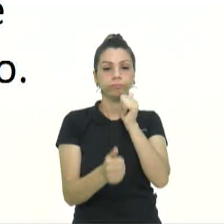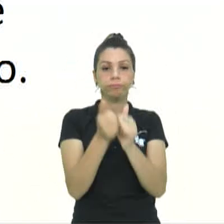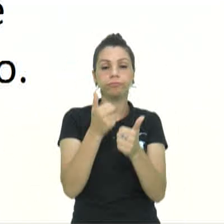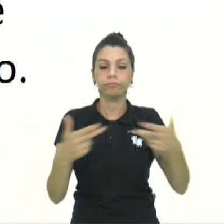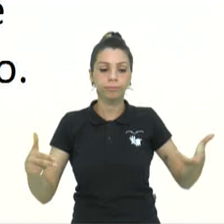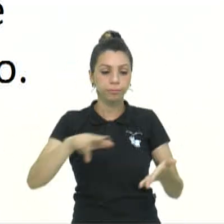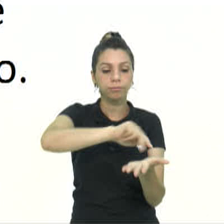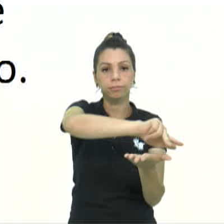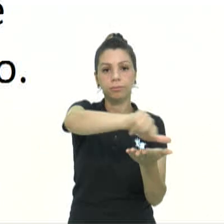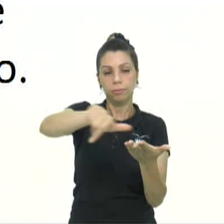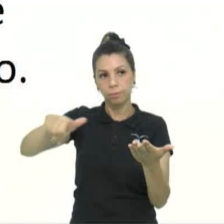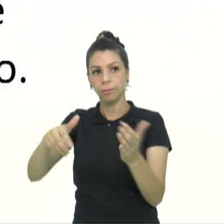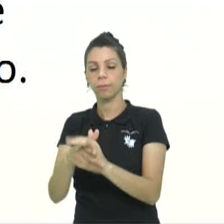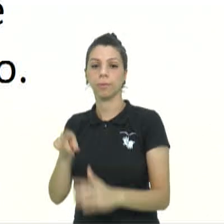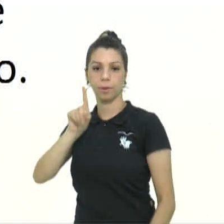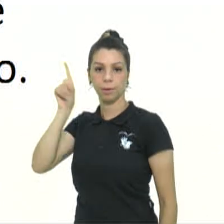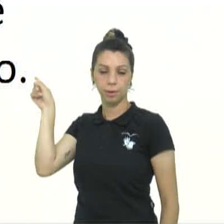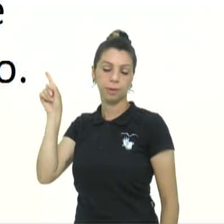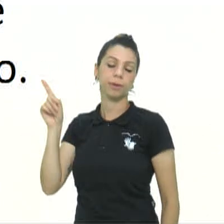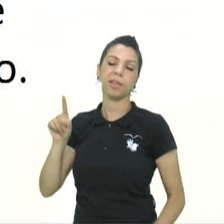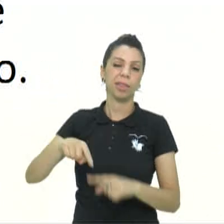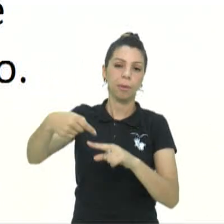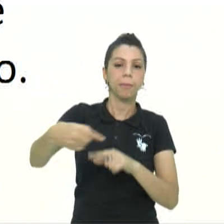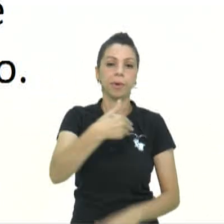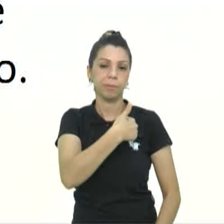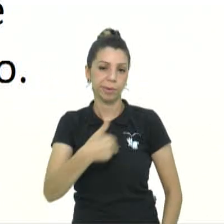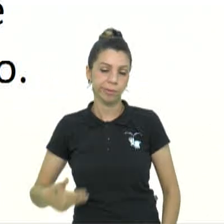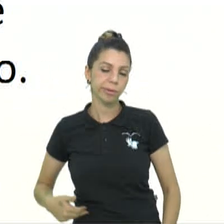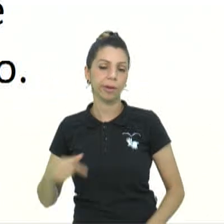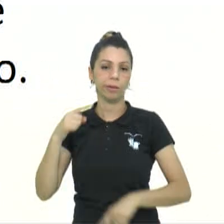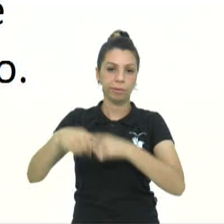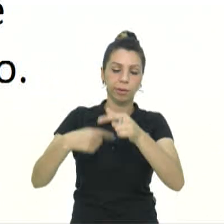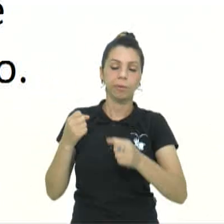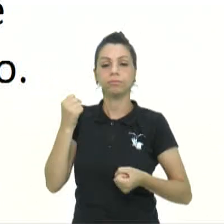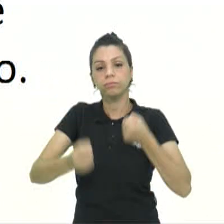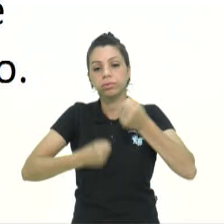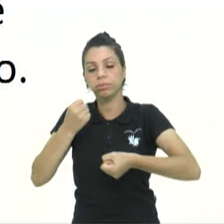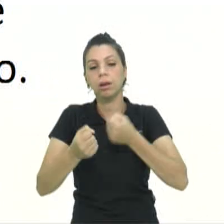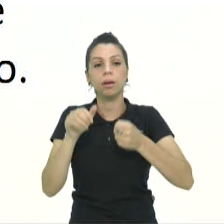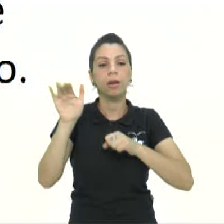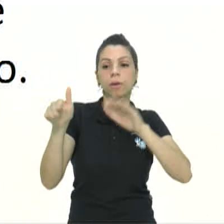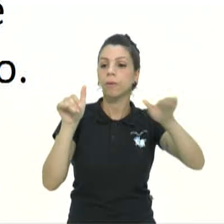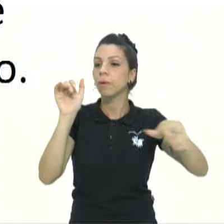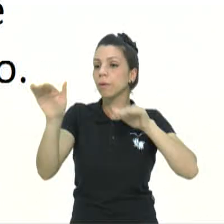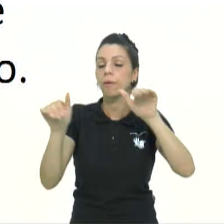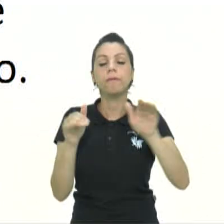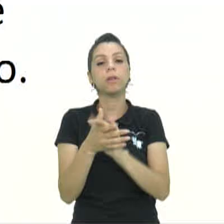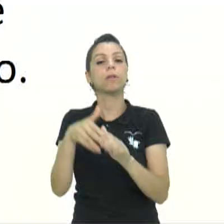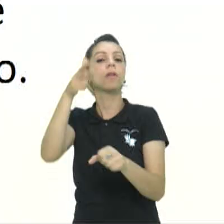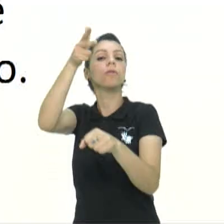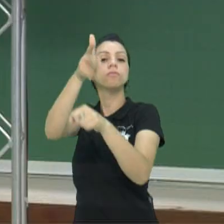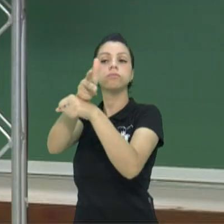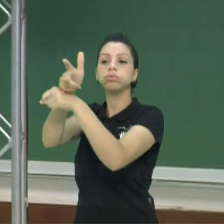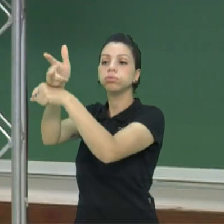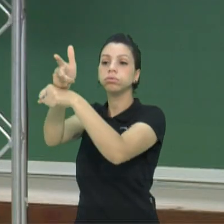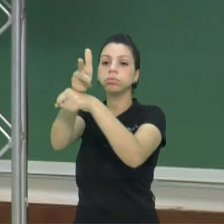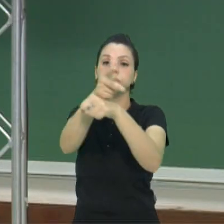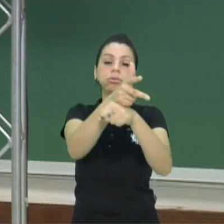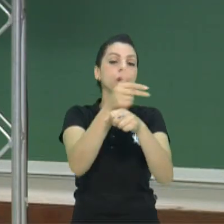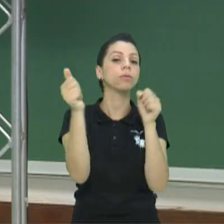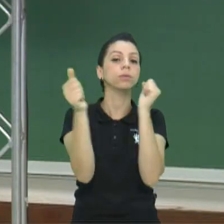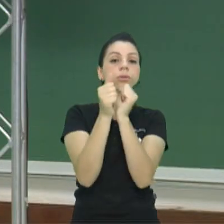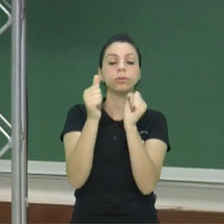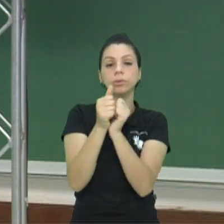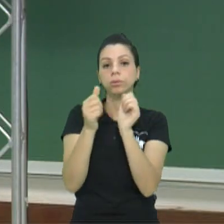esportes, como aqui ele já, depois de eleito presidente, fazendo suas corridas e convidando a imprensa para filmar, para estar sempre